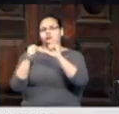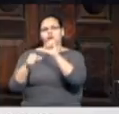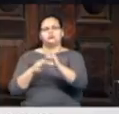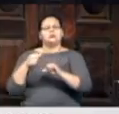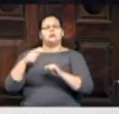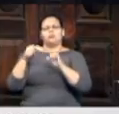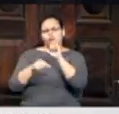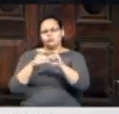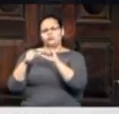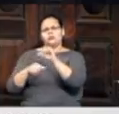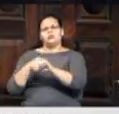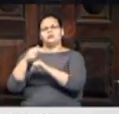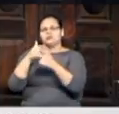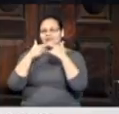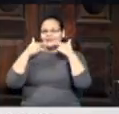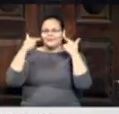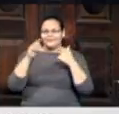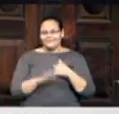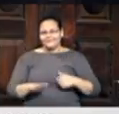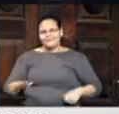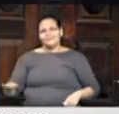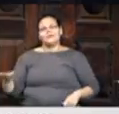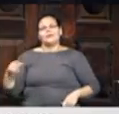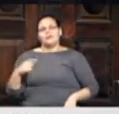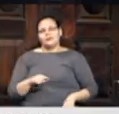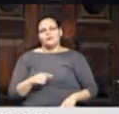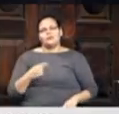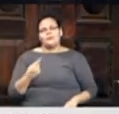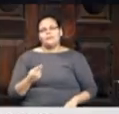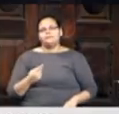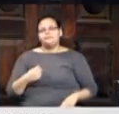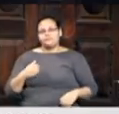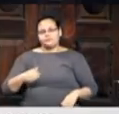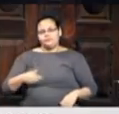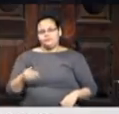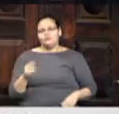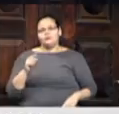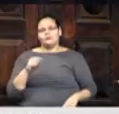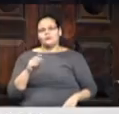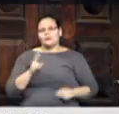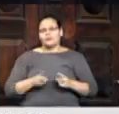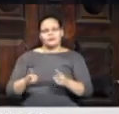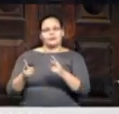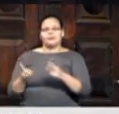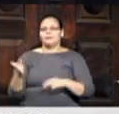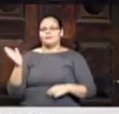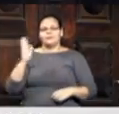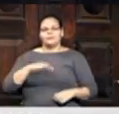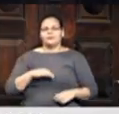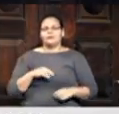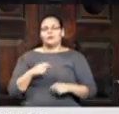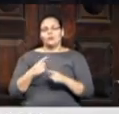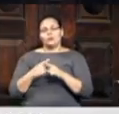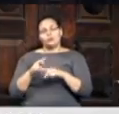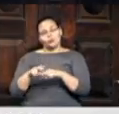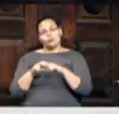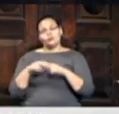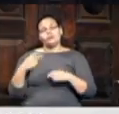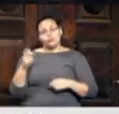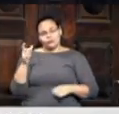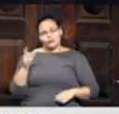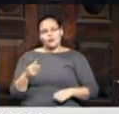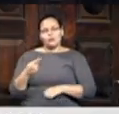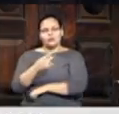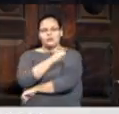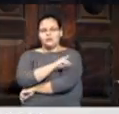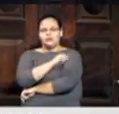mudança, no riso criança de um certo porvir, que sempre vem, pois o rio, desde